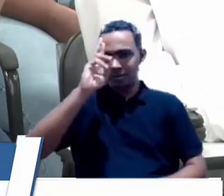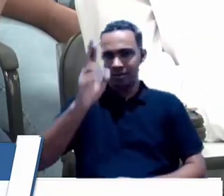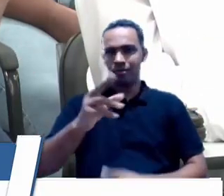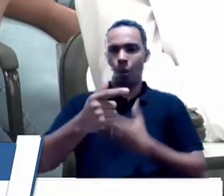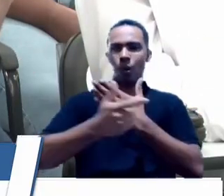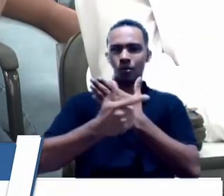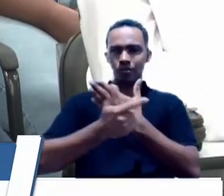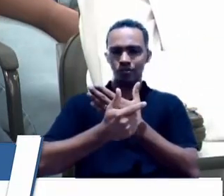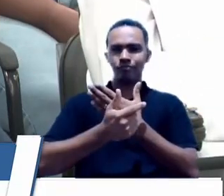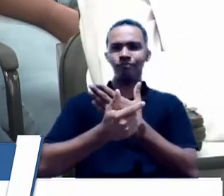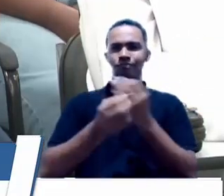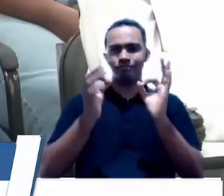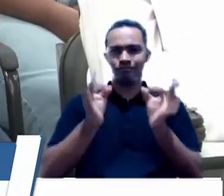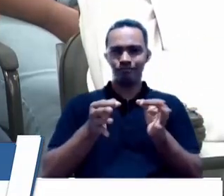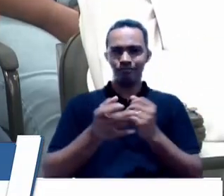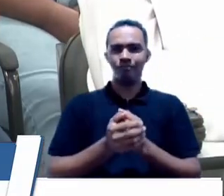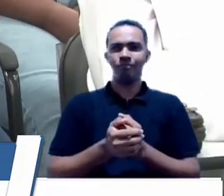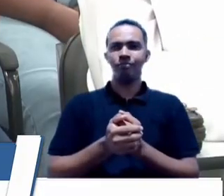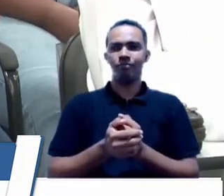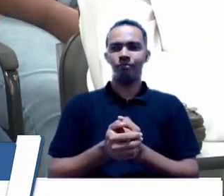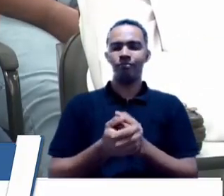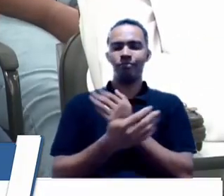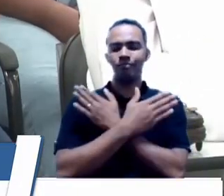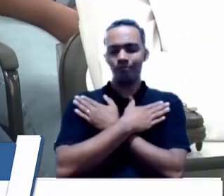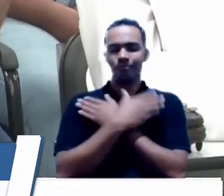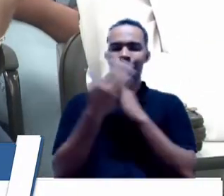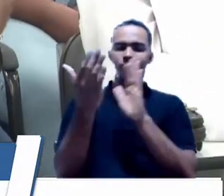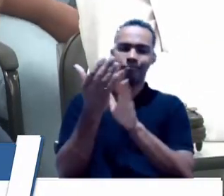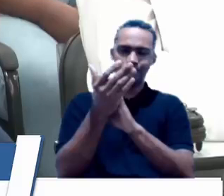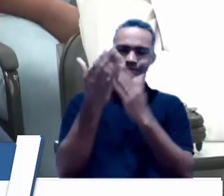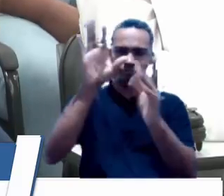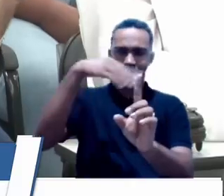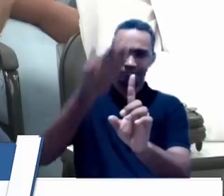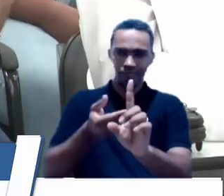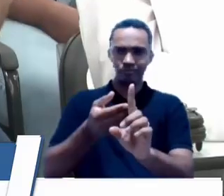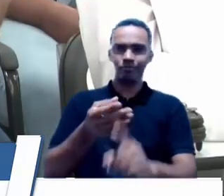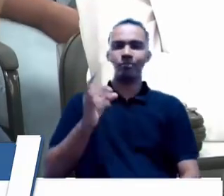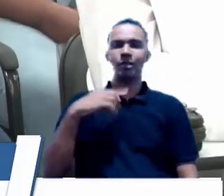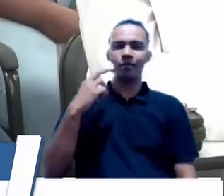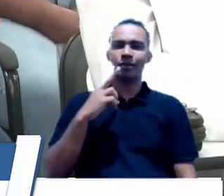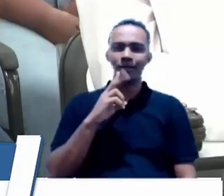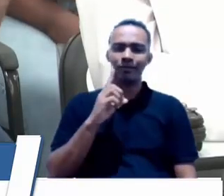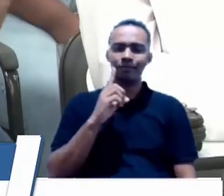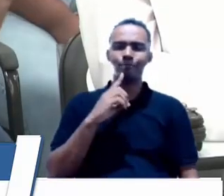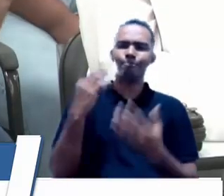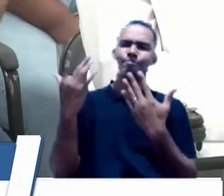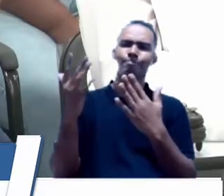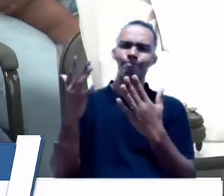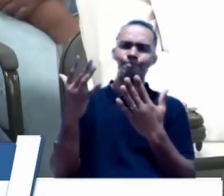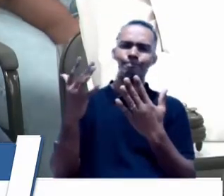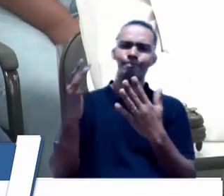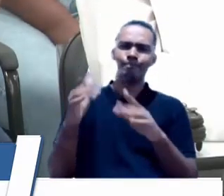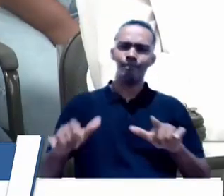papel. Então, assim, fica aqui meus parabéns a você. Daniel Bassi, parabéns pela